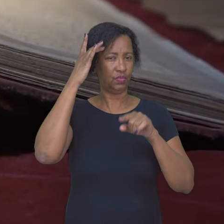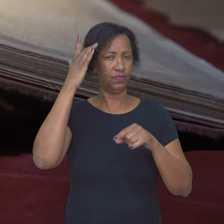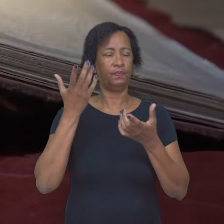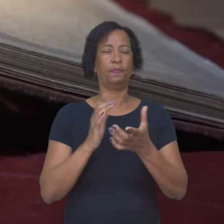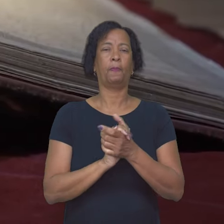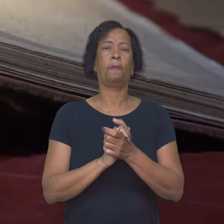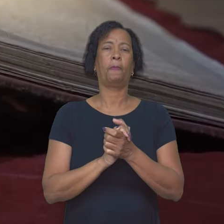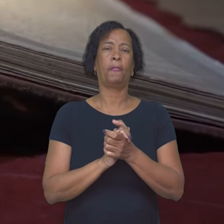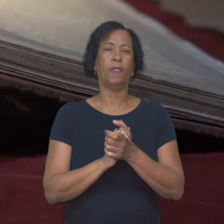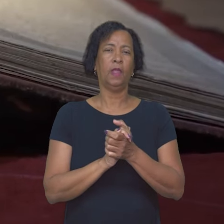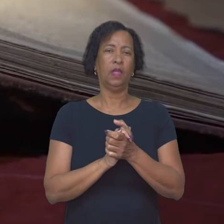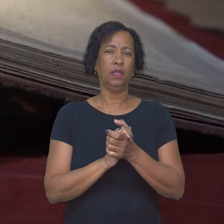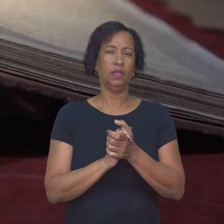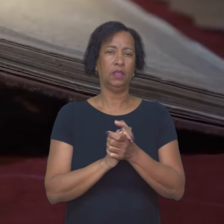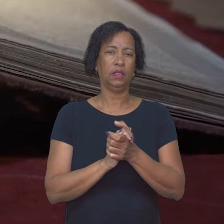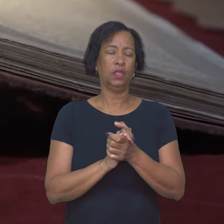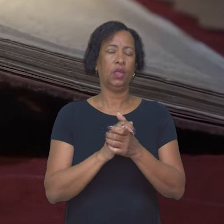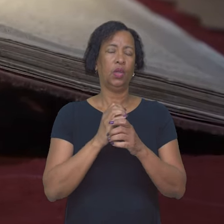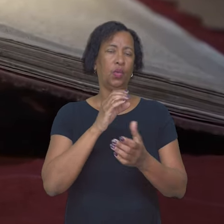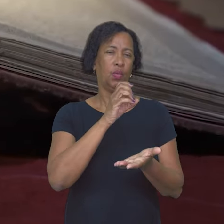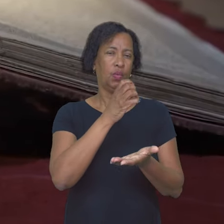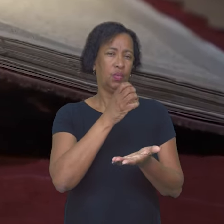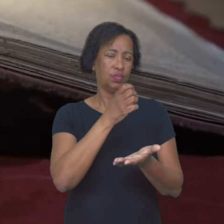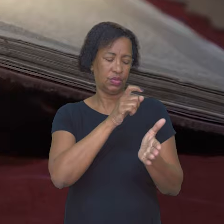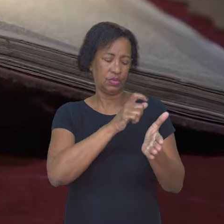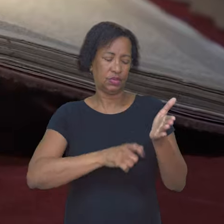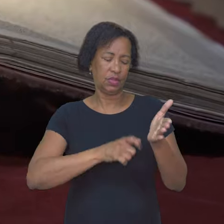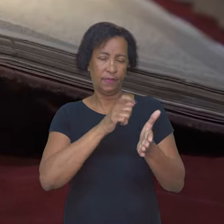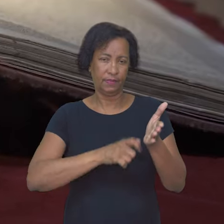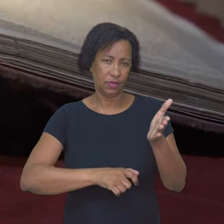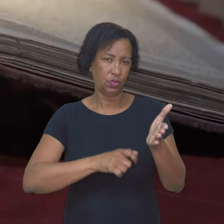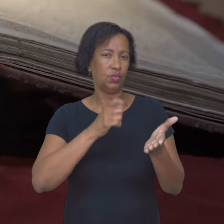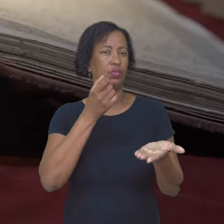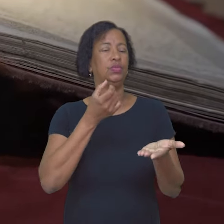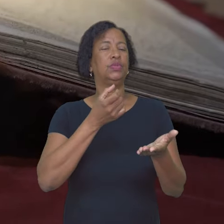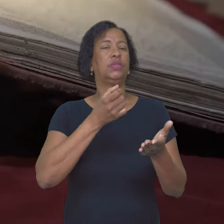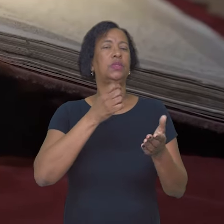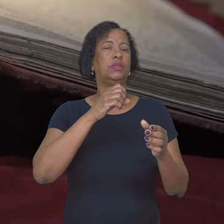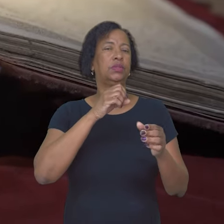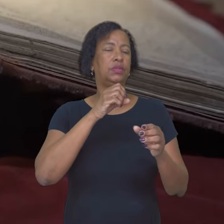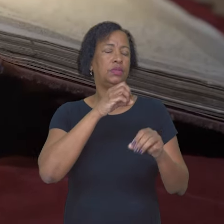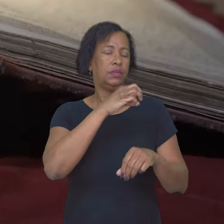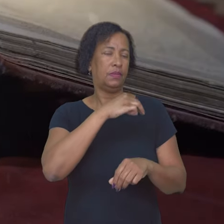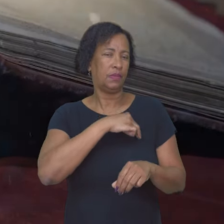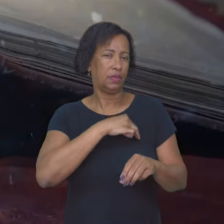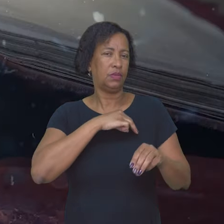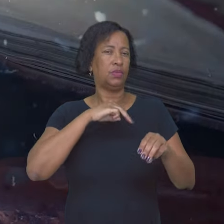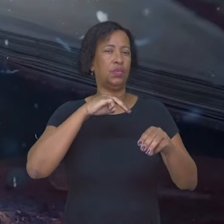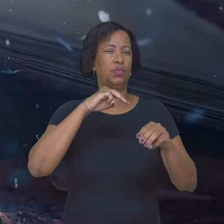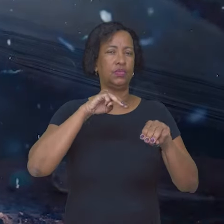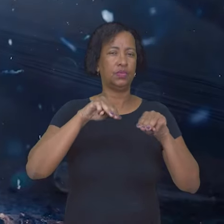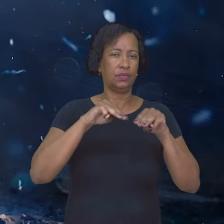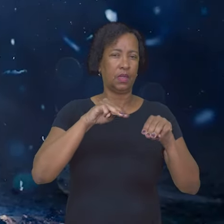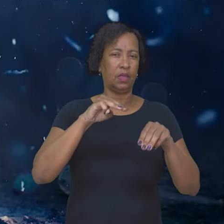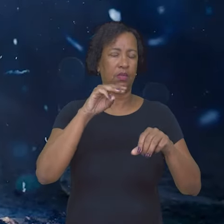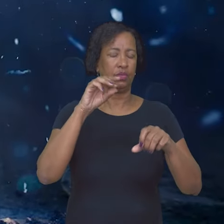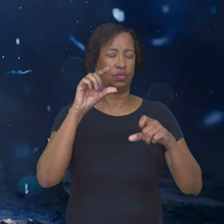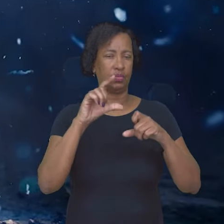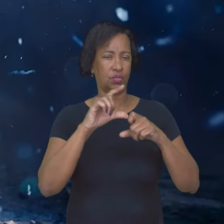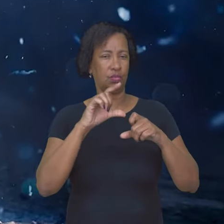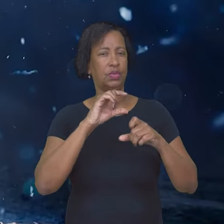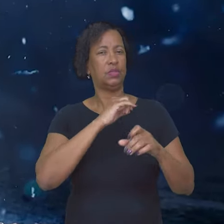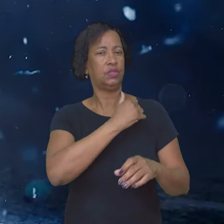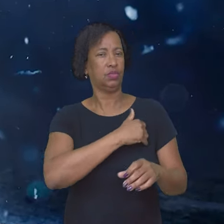somados os capítulos de Mateus Marcos Lucas e João totalizam 89 capítulos sendo que quatro